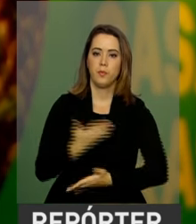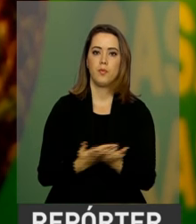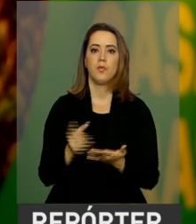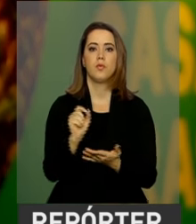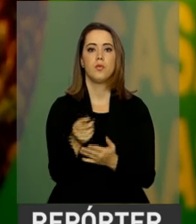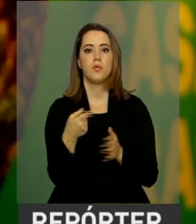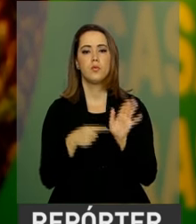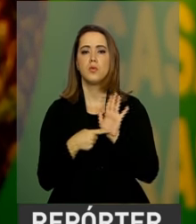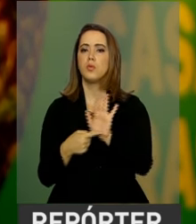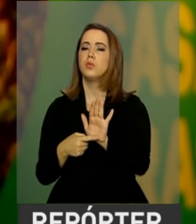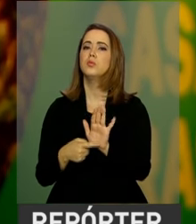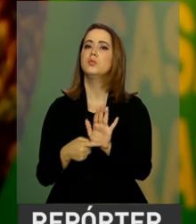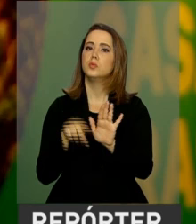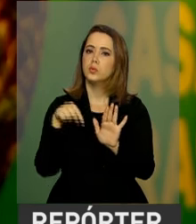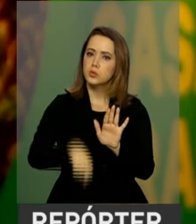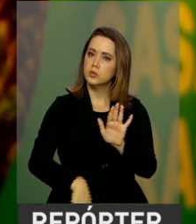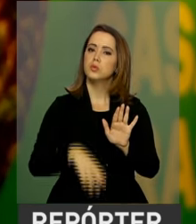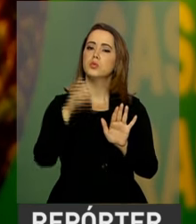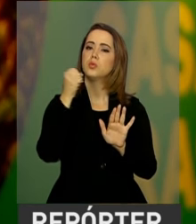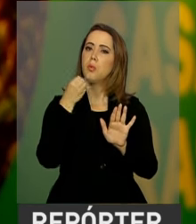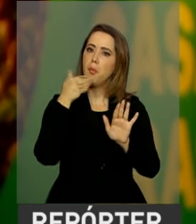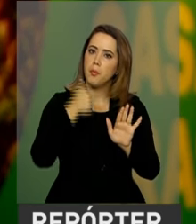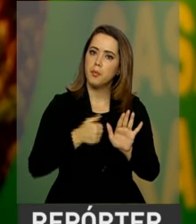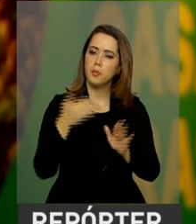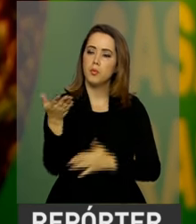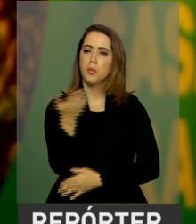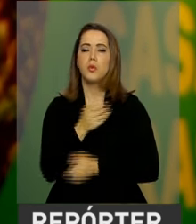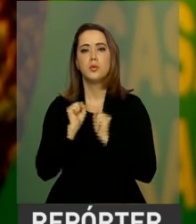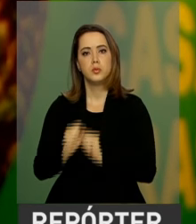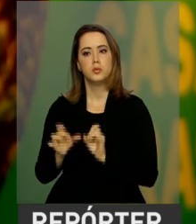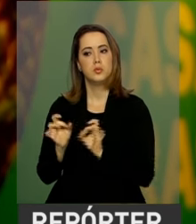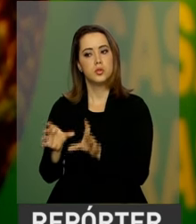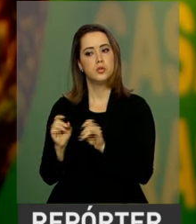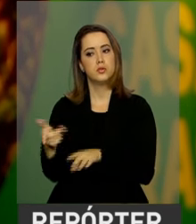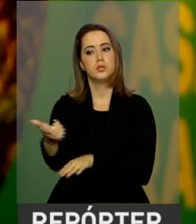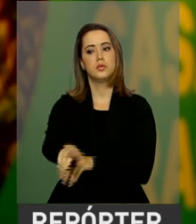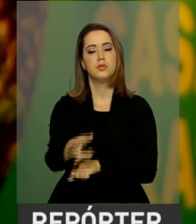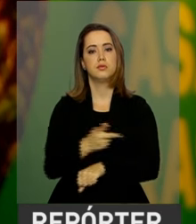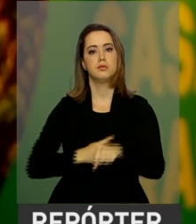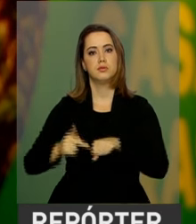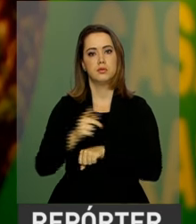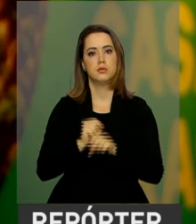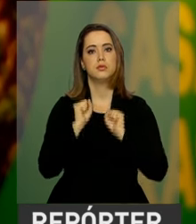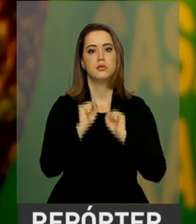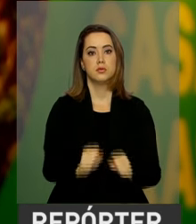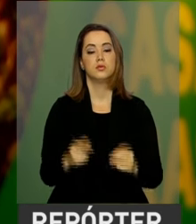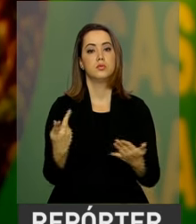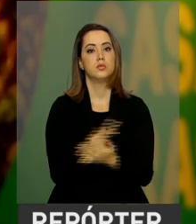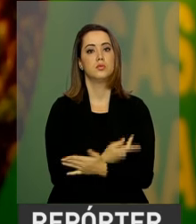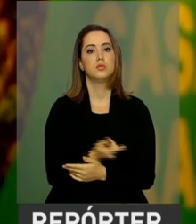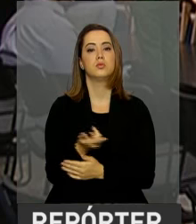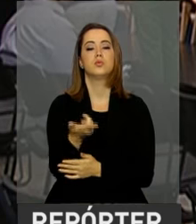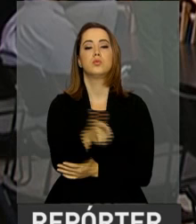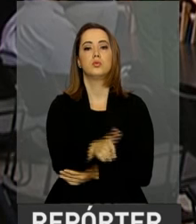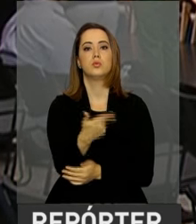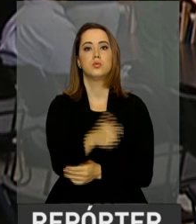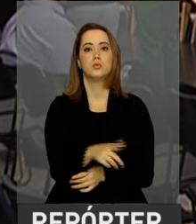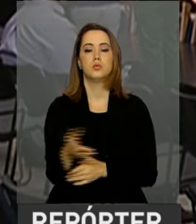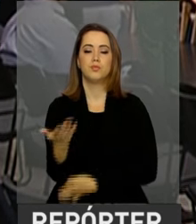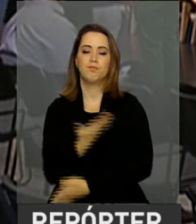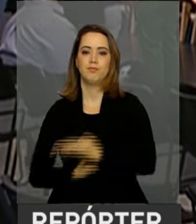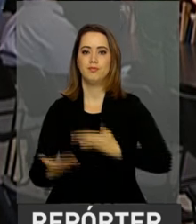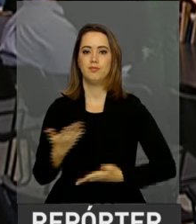né, mostrando a grande capacidade do país como um país exportador e a capacidade do país em realização de negócios.